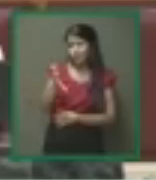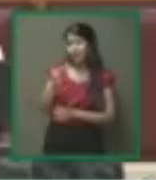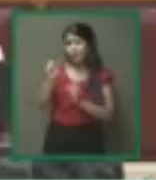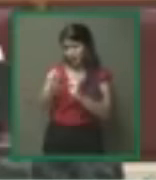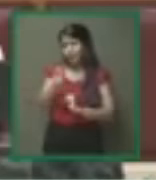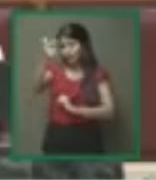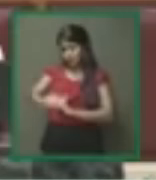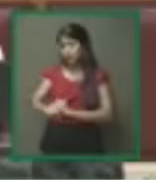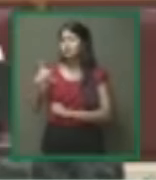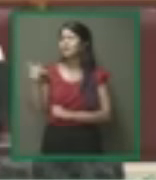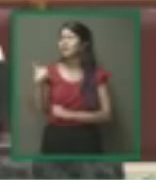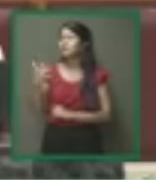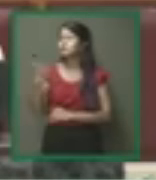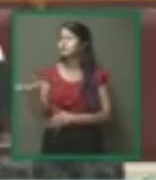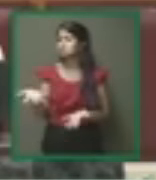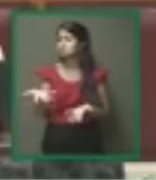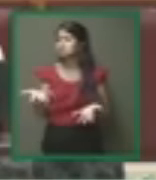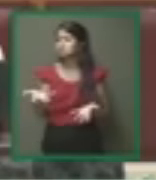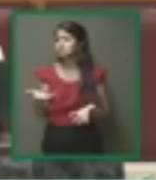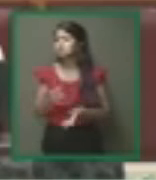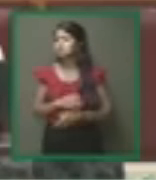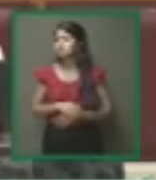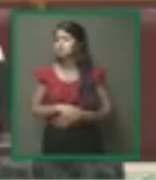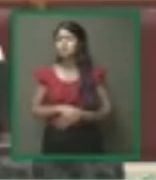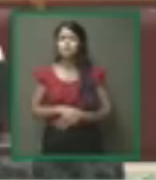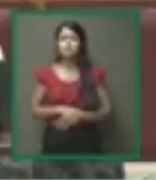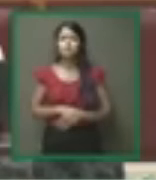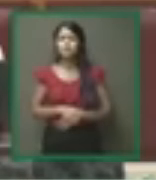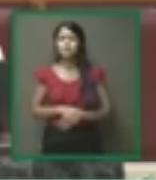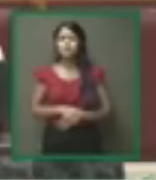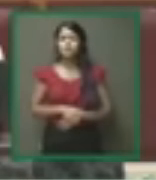que o senhor repetisse. Quantos anos o senhor tem atualmente?